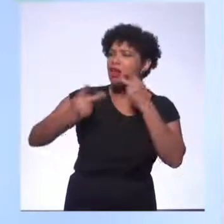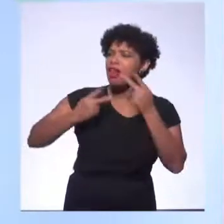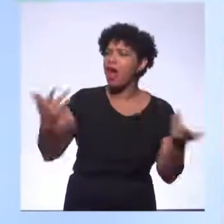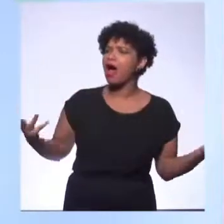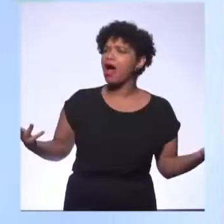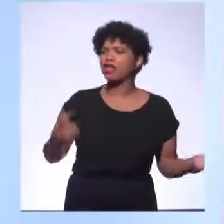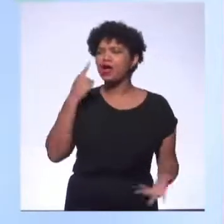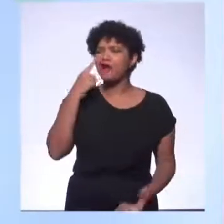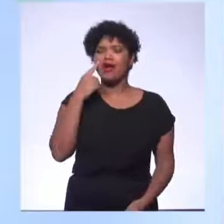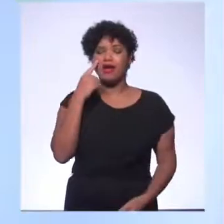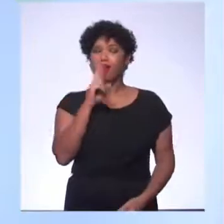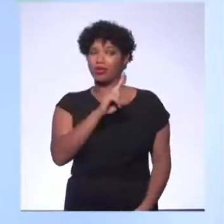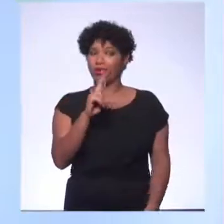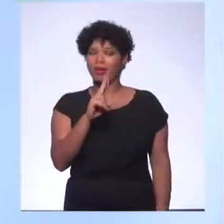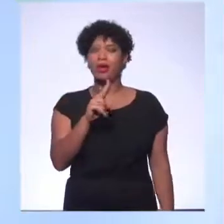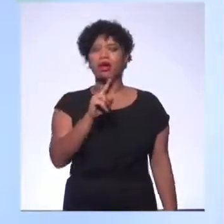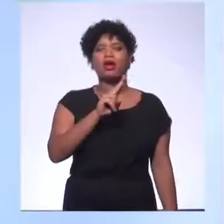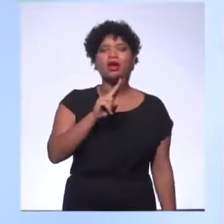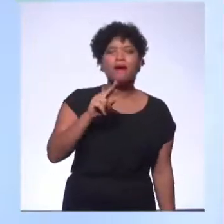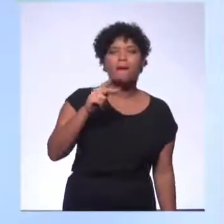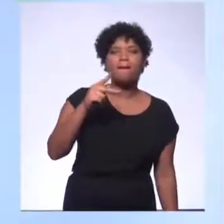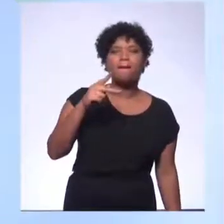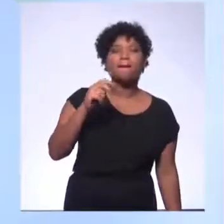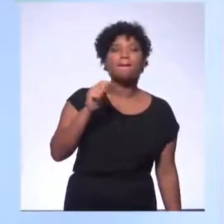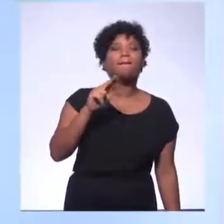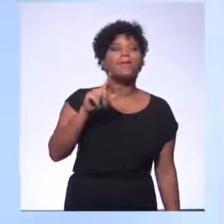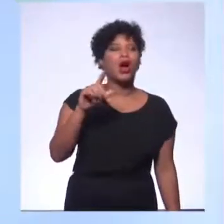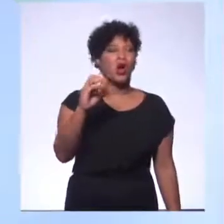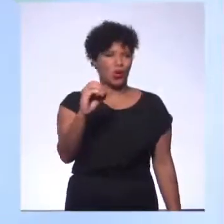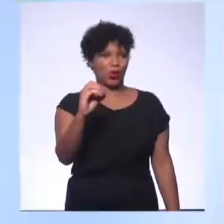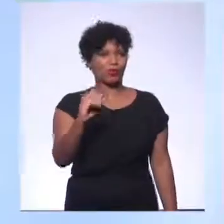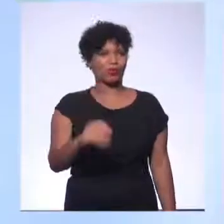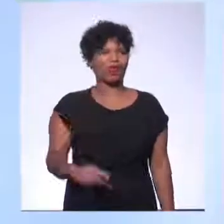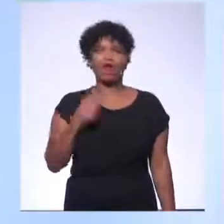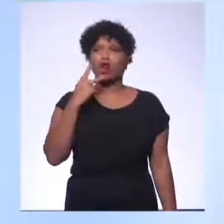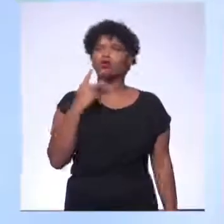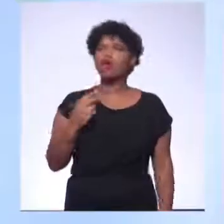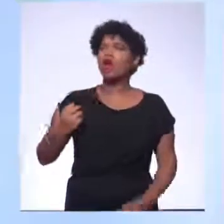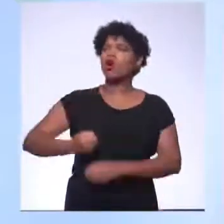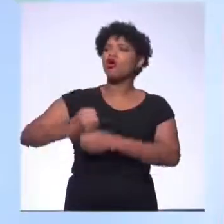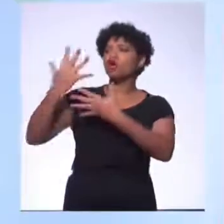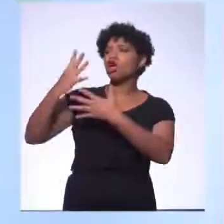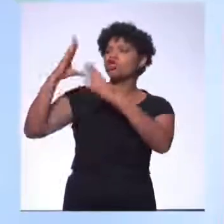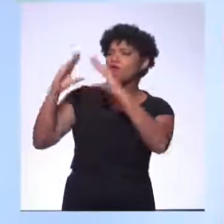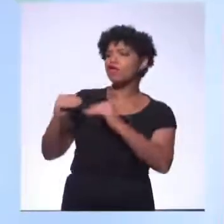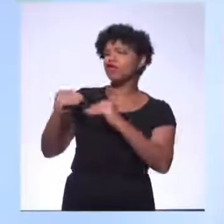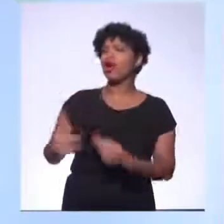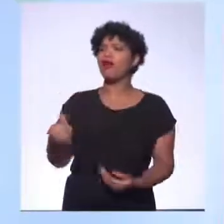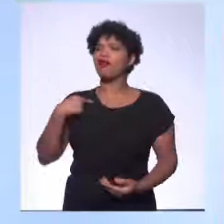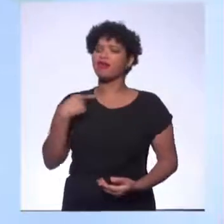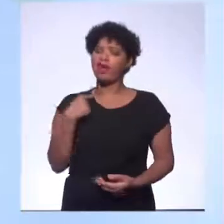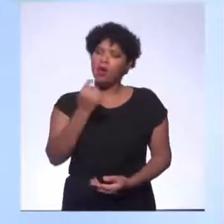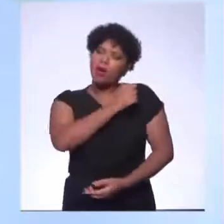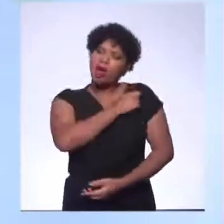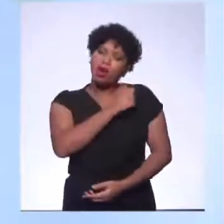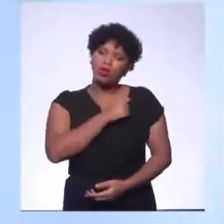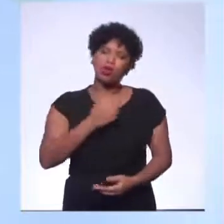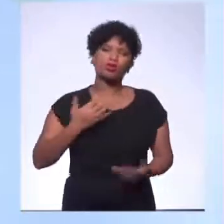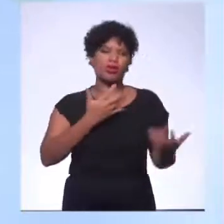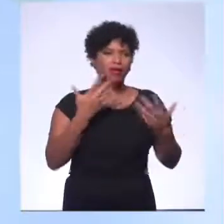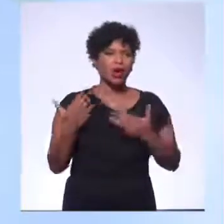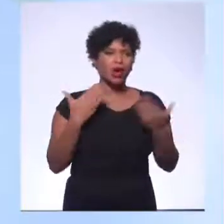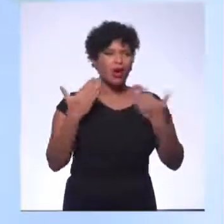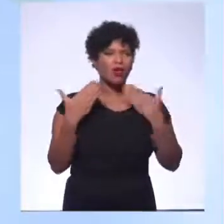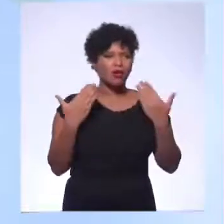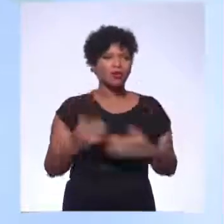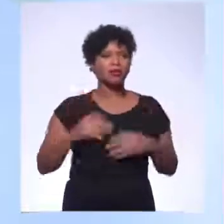aluno, aluno Paulo, ele estava reclamando porque o chat fica fechado para os alunos e tal. Pode falar com a gente pelo